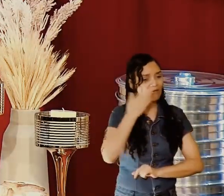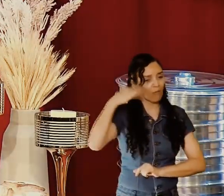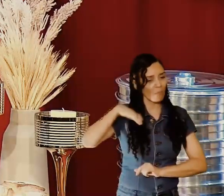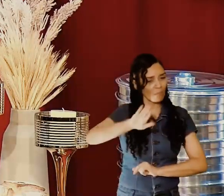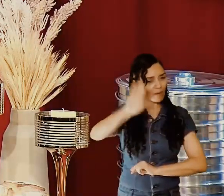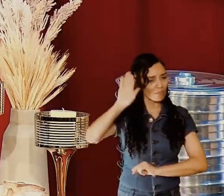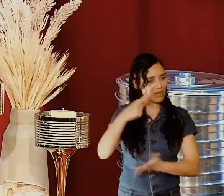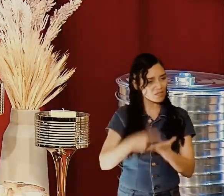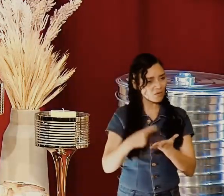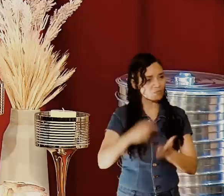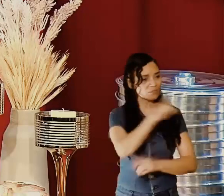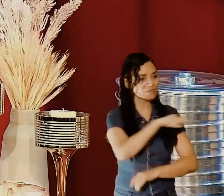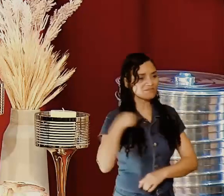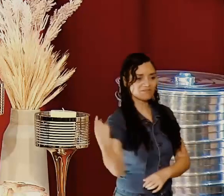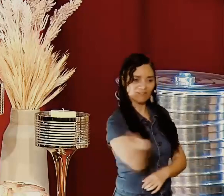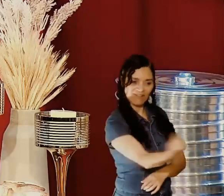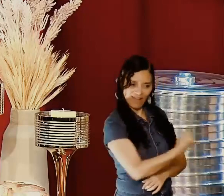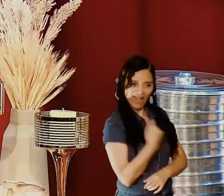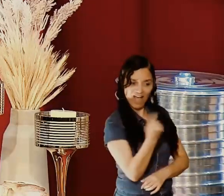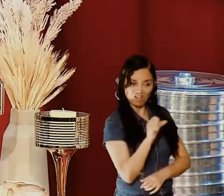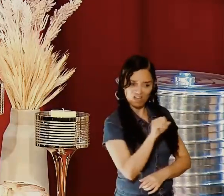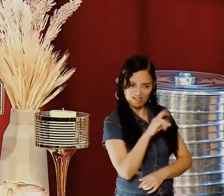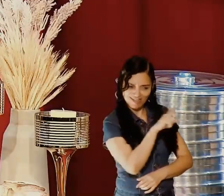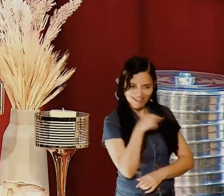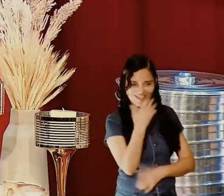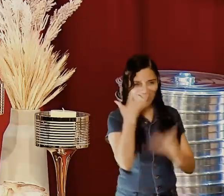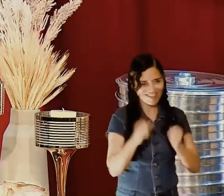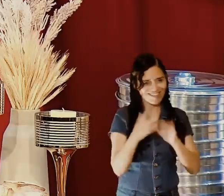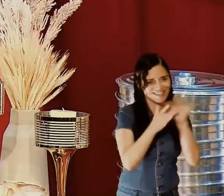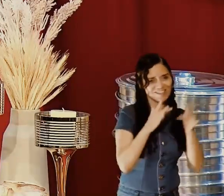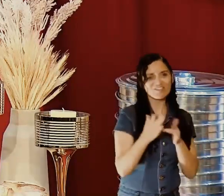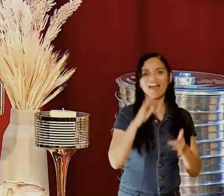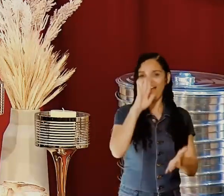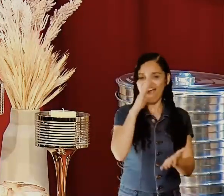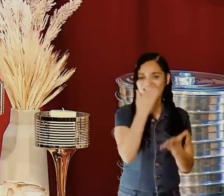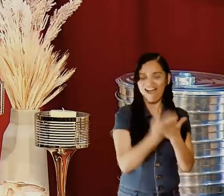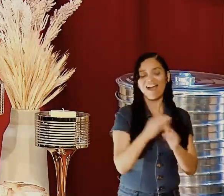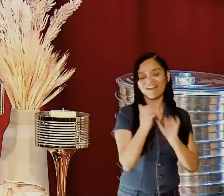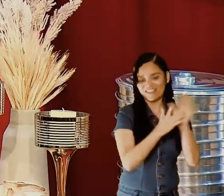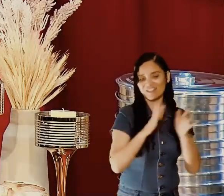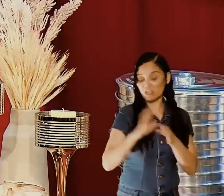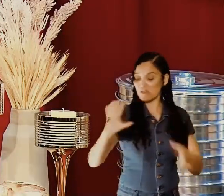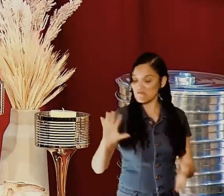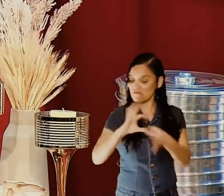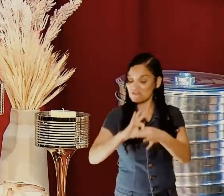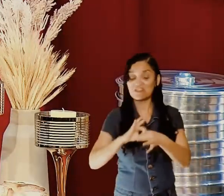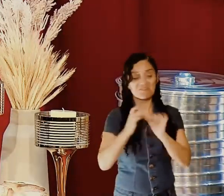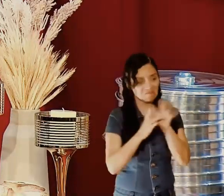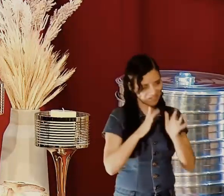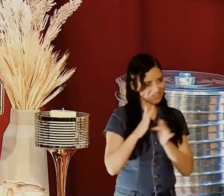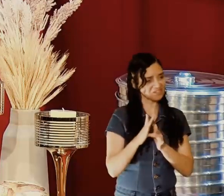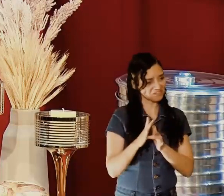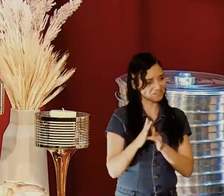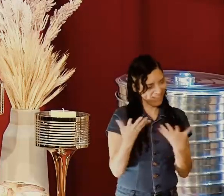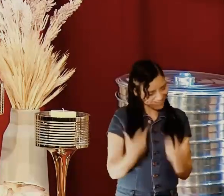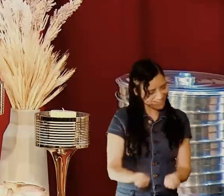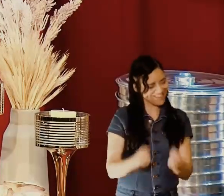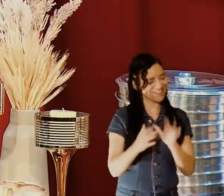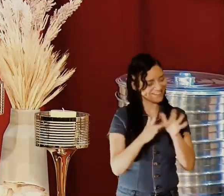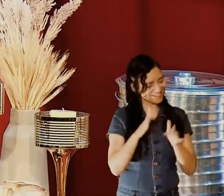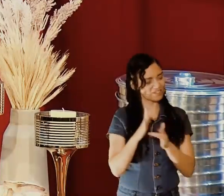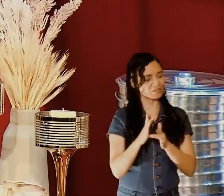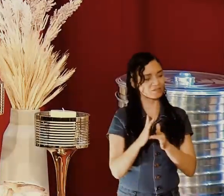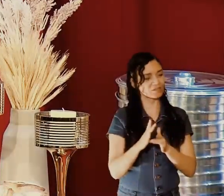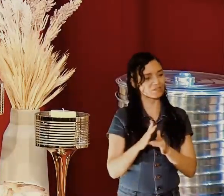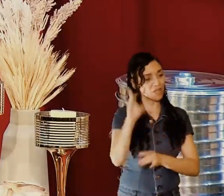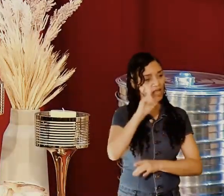por causa do amor de Deus para com o seu povo. E sendo assim, queridos, o profeta aqui, ele estava então confiante de que